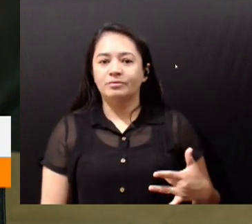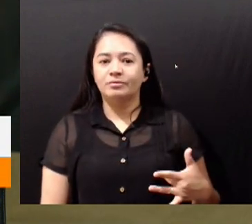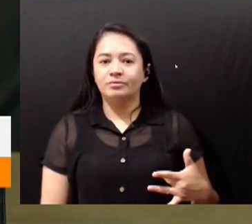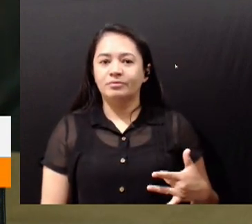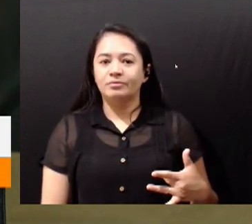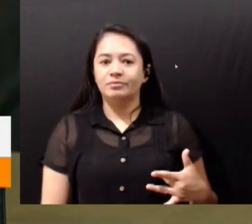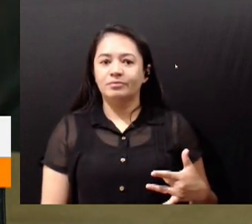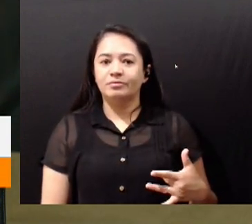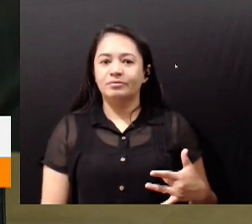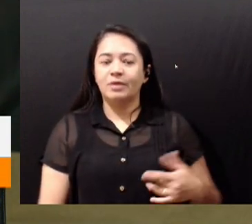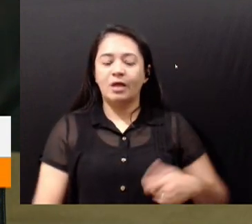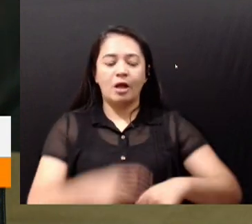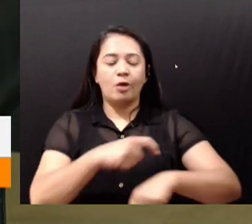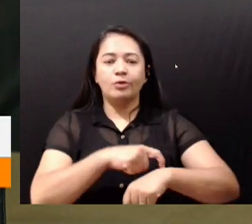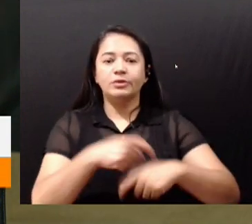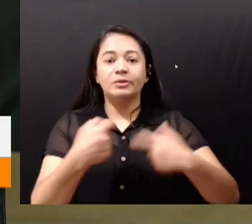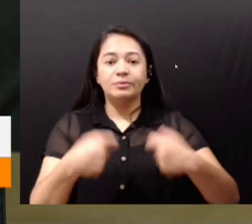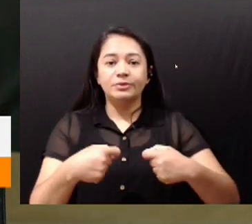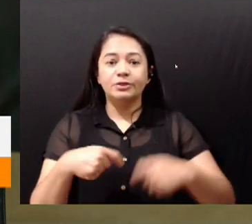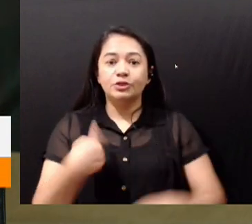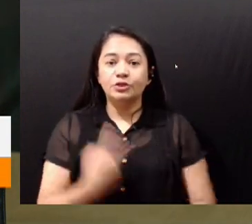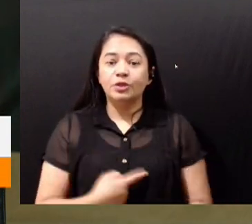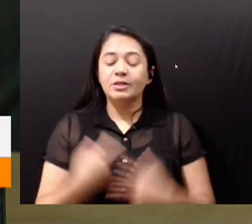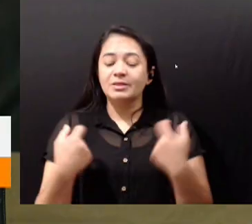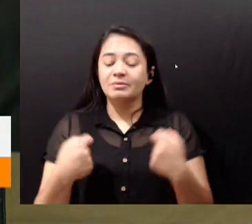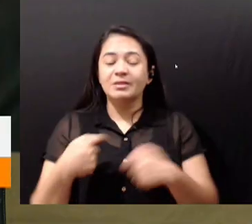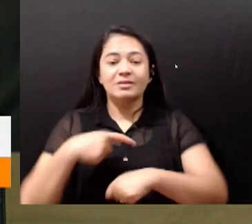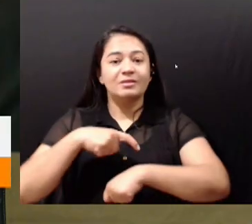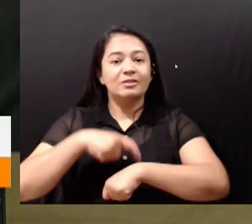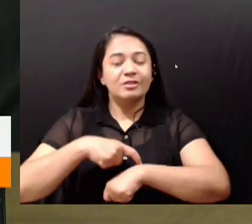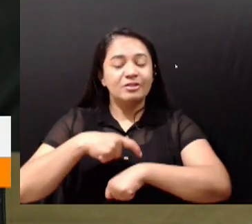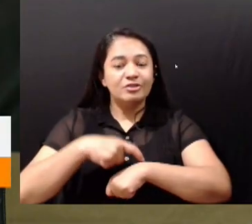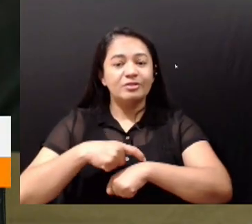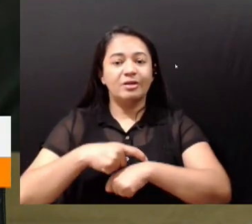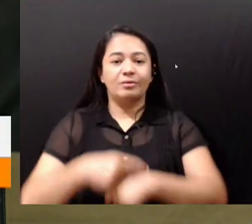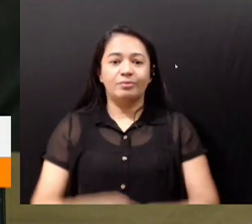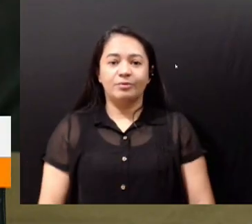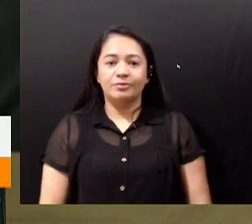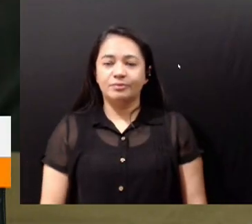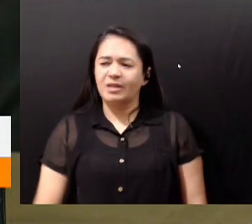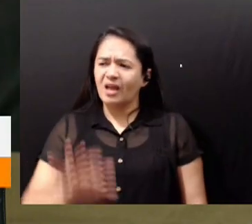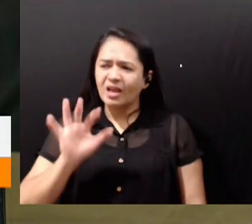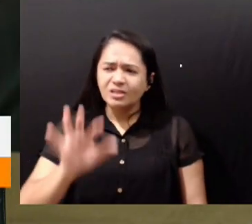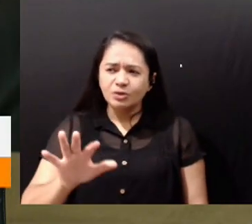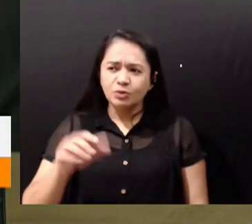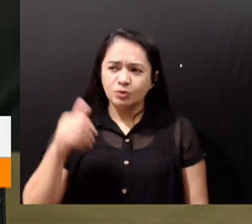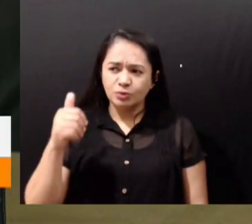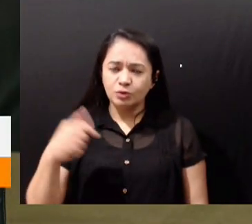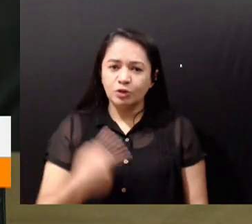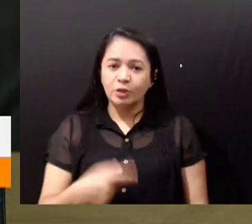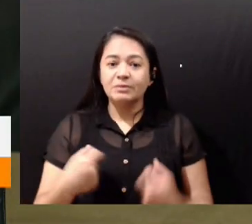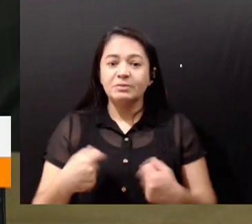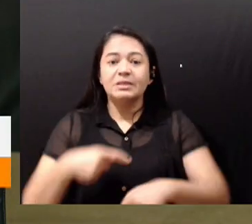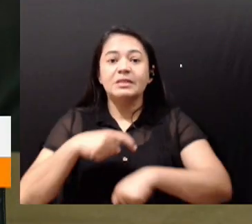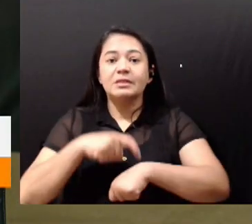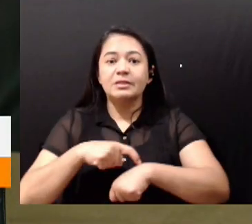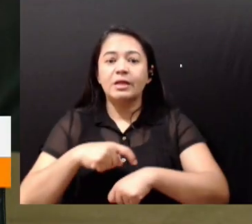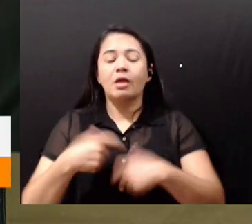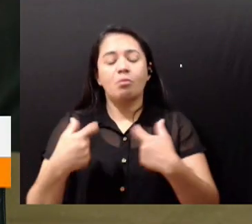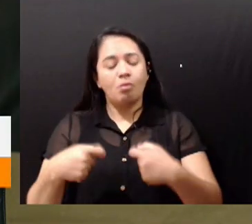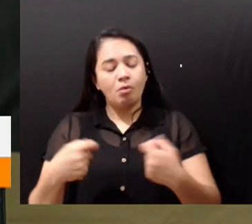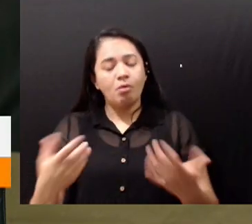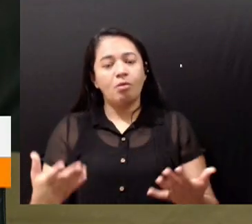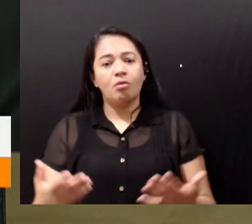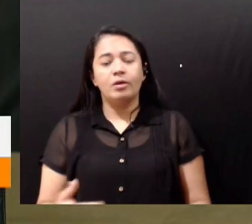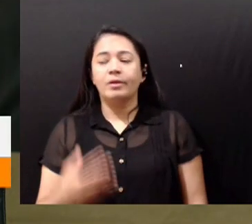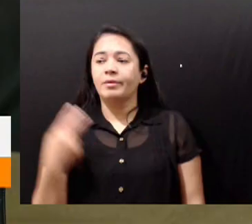necessário. A gente precisa desse tempo, né, doutora? Não é isso mesmo, Naima? A gente tem que ter o tempo necessário. Não adianta, você